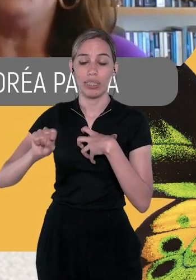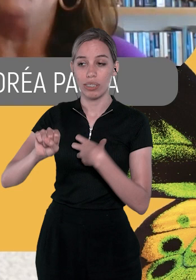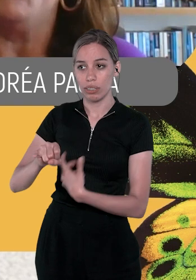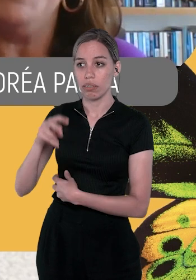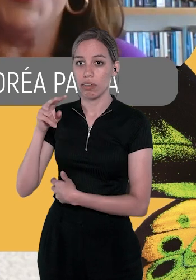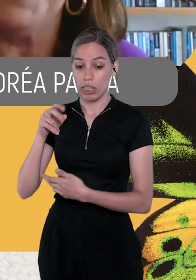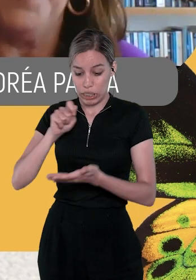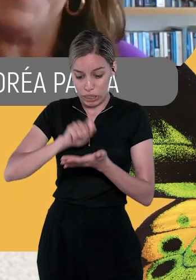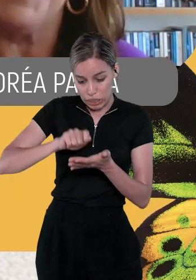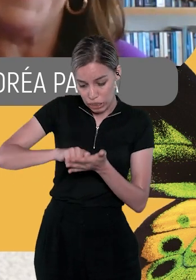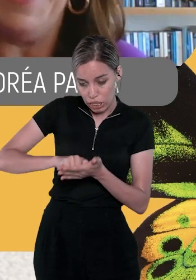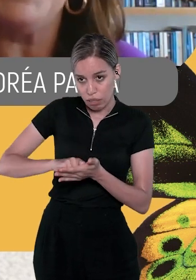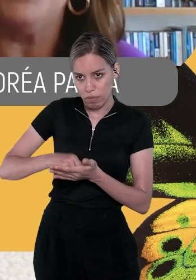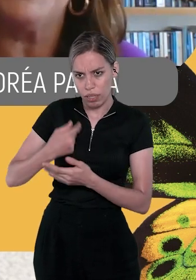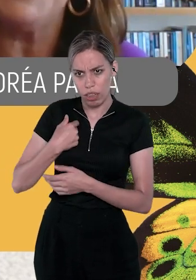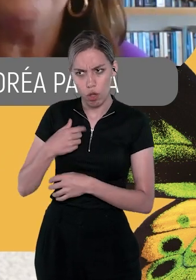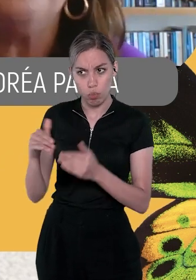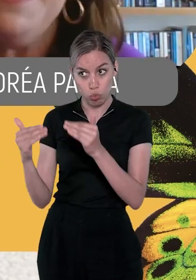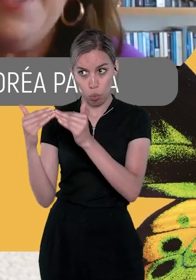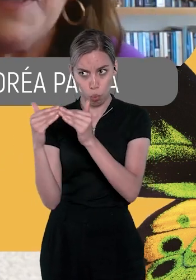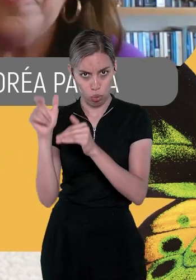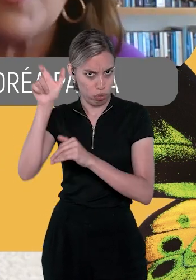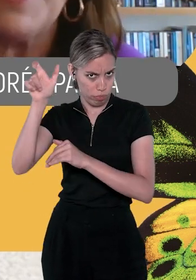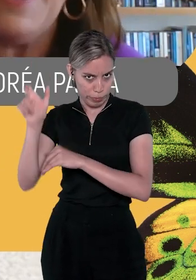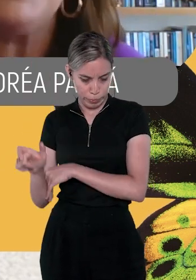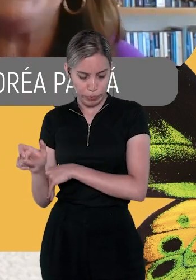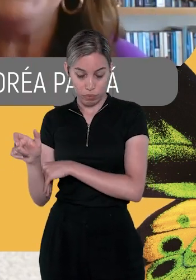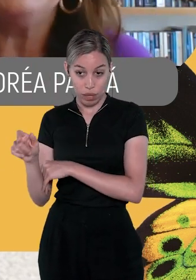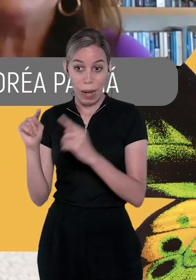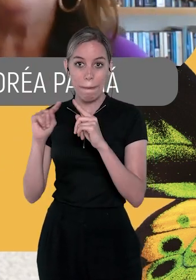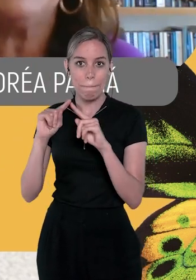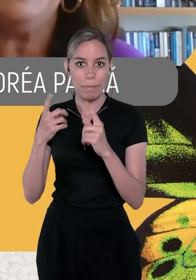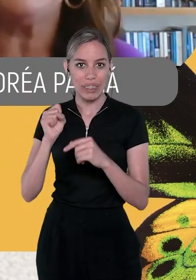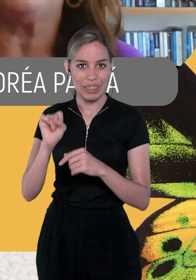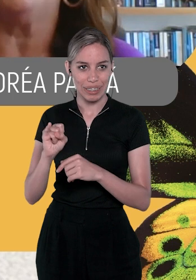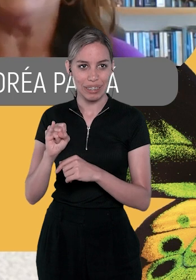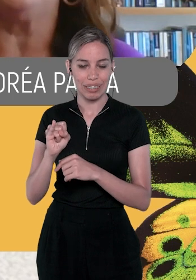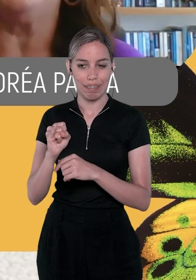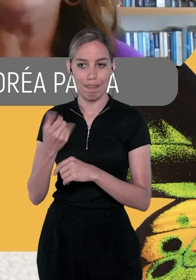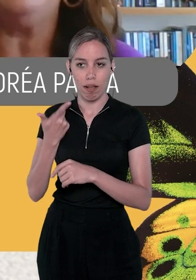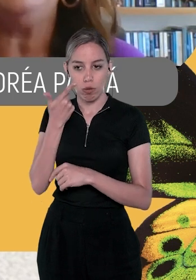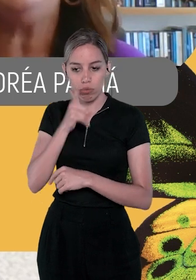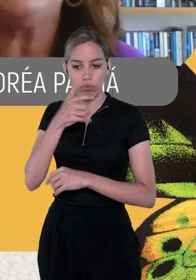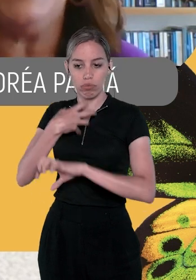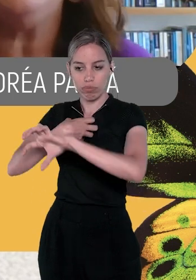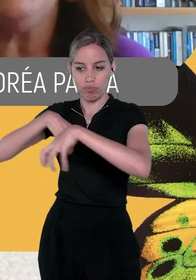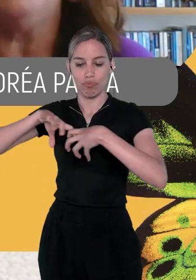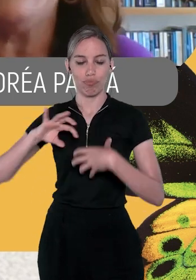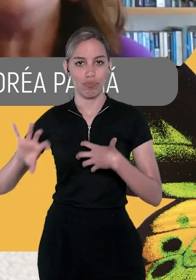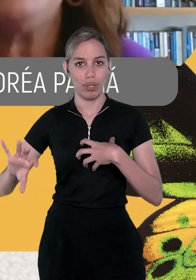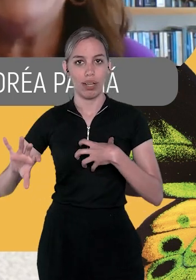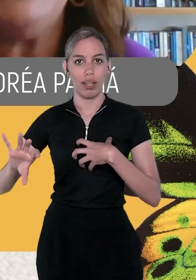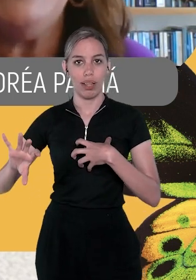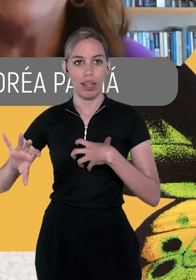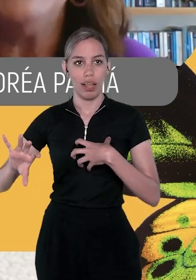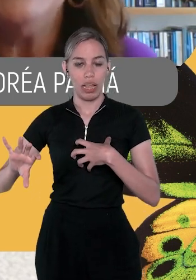não concorde com o teu personagem, ou que você abomine o teu personagem, você consegue se colocar no lugar dele e dizer o que